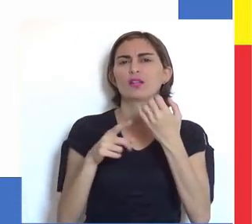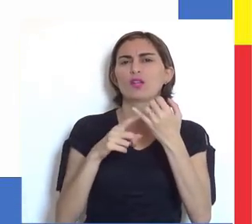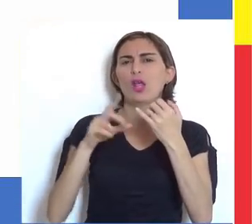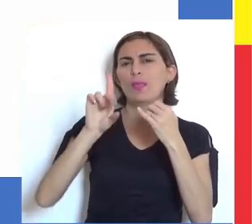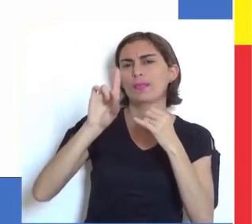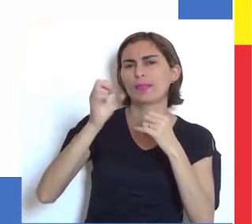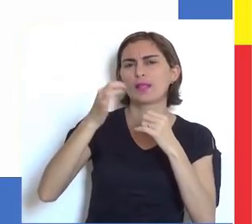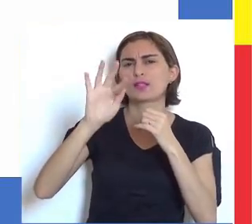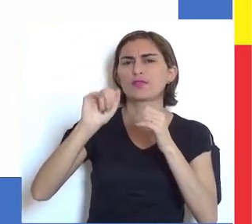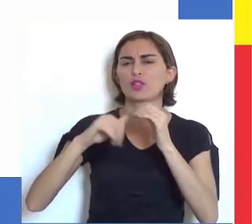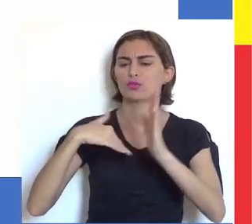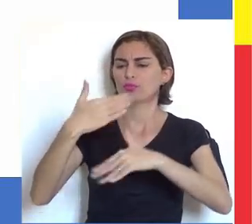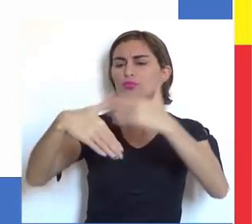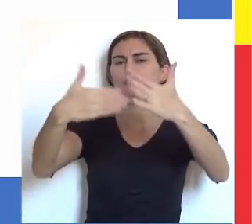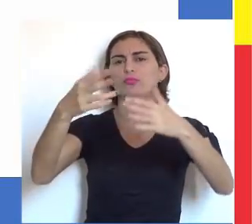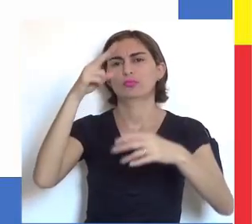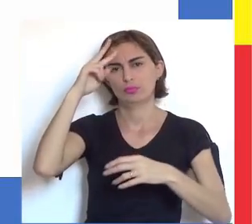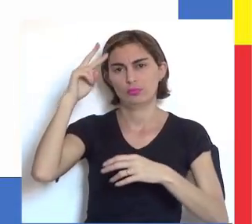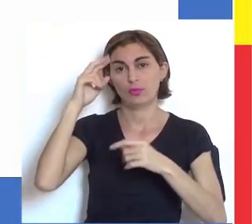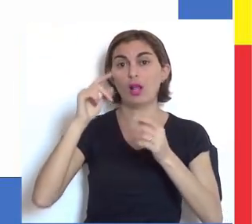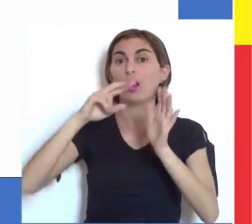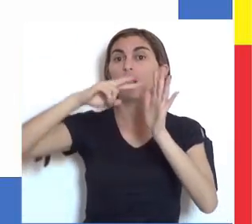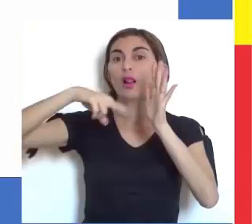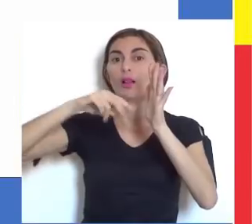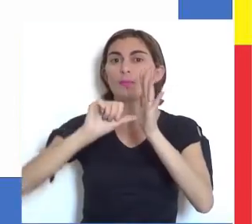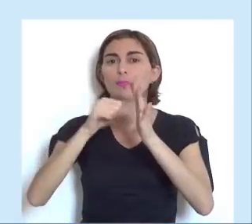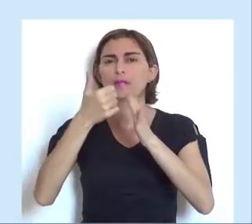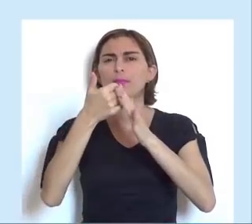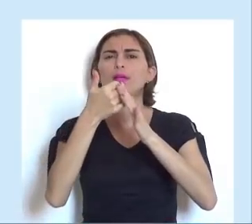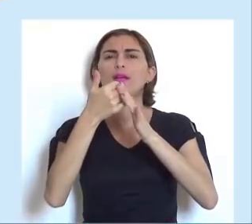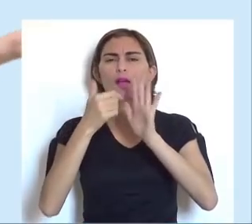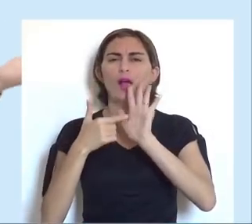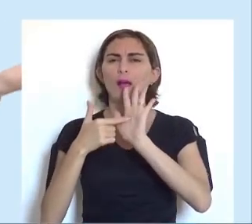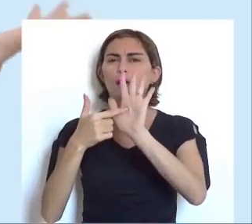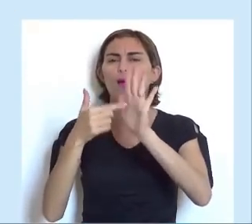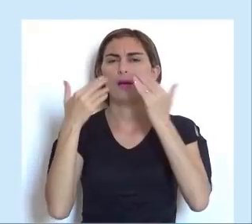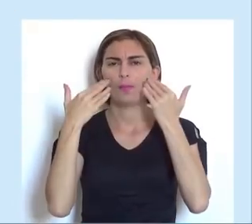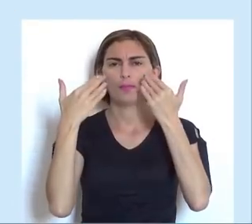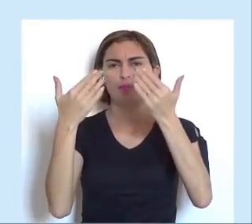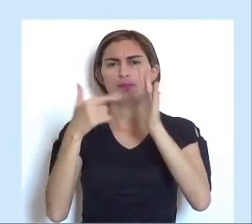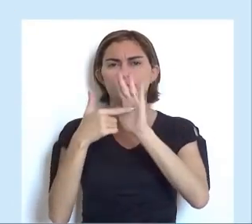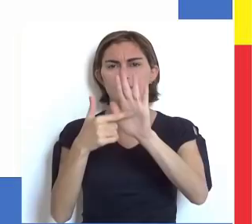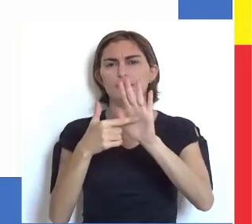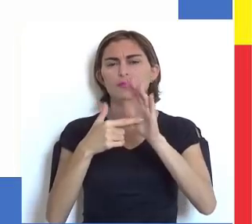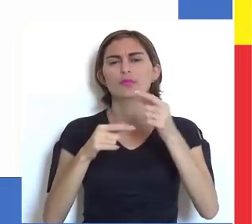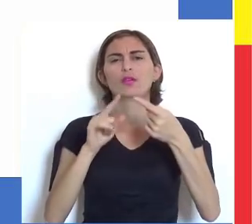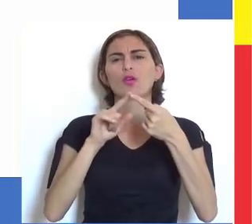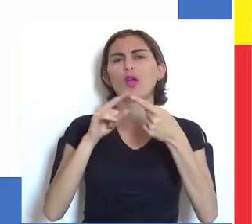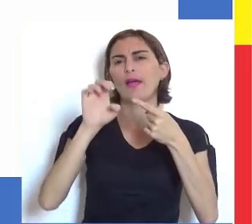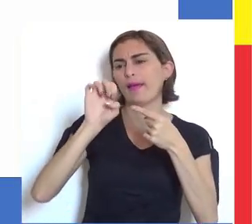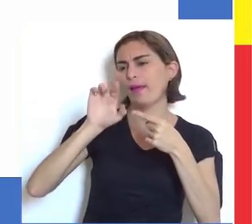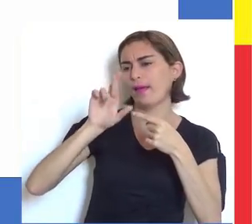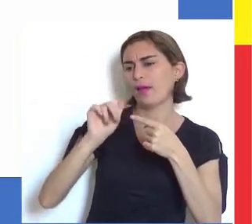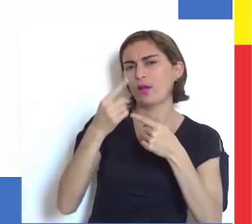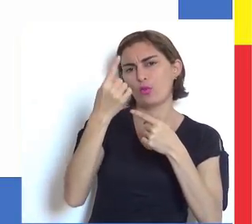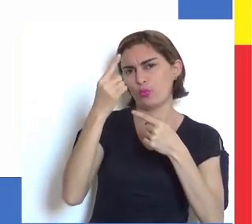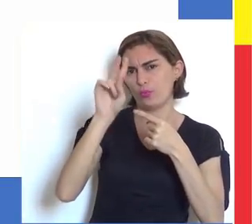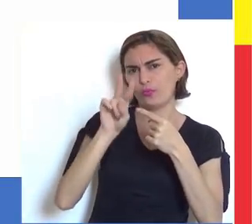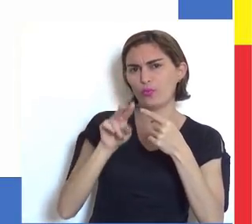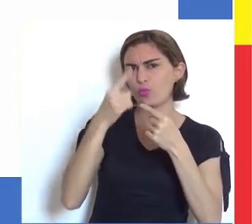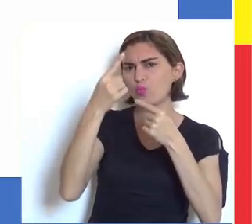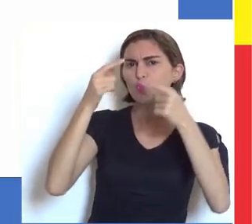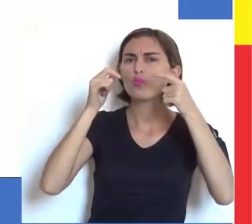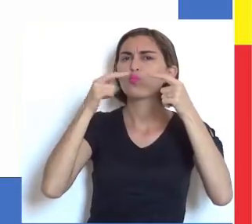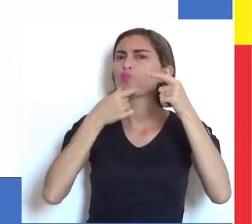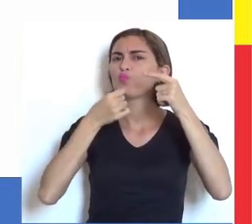de desfecho. Então vamos ler primeiro aquilo que eu disse que é a nossa apresentação da história. Era uma vez um rei e